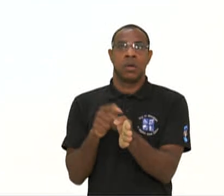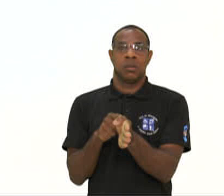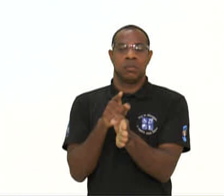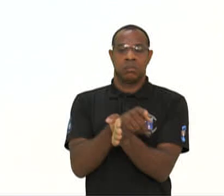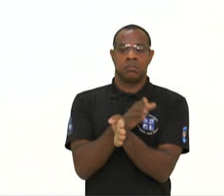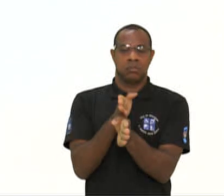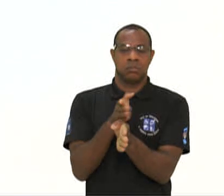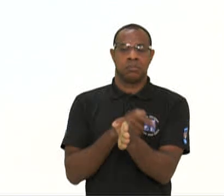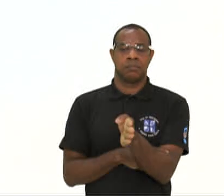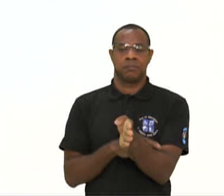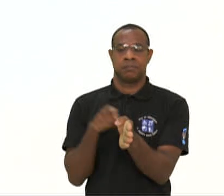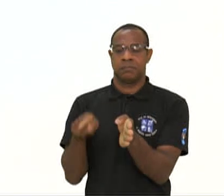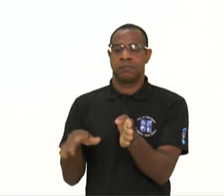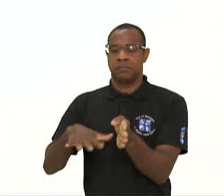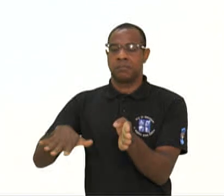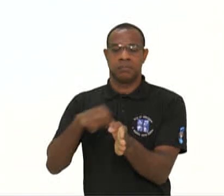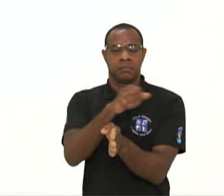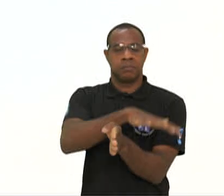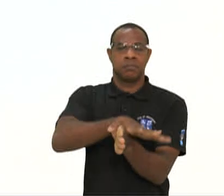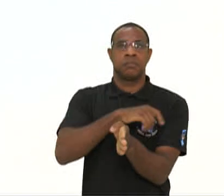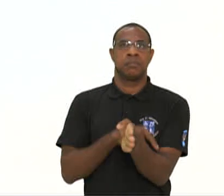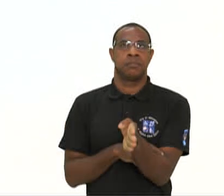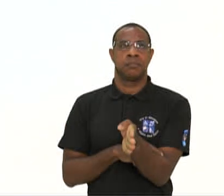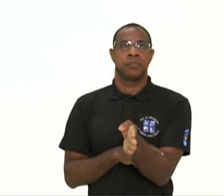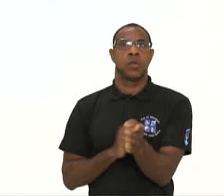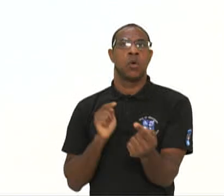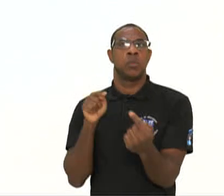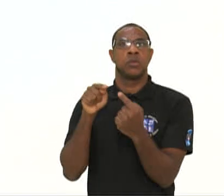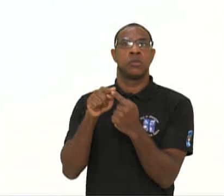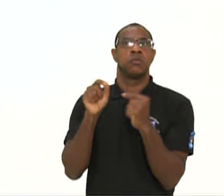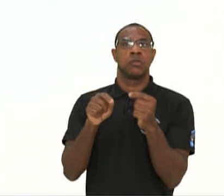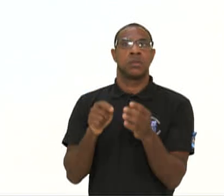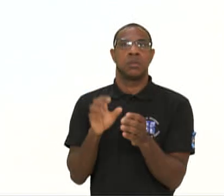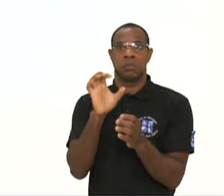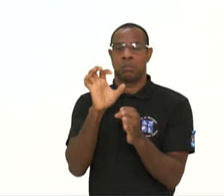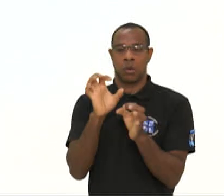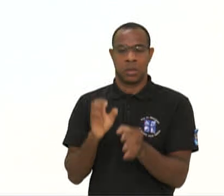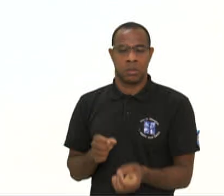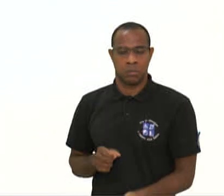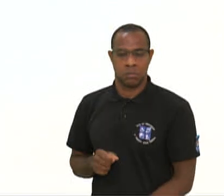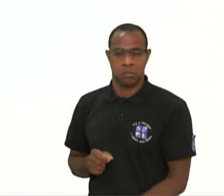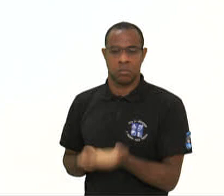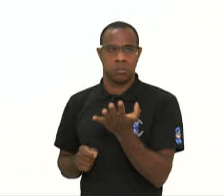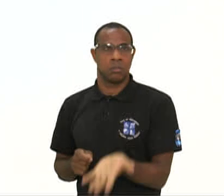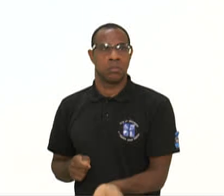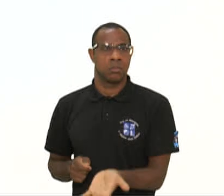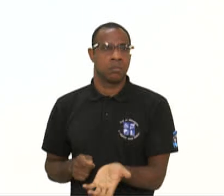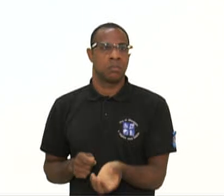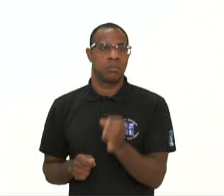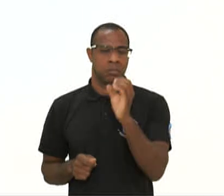ela divide esses dois espaços e o objetivo do jogo é rebater uma pequena bola